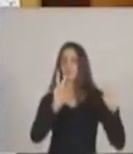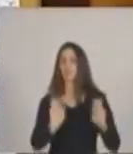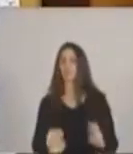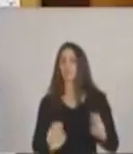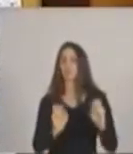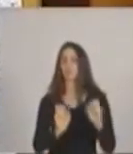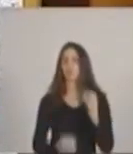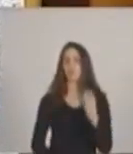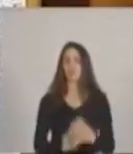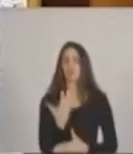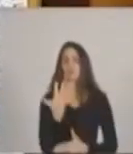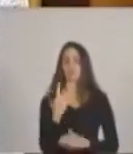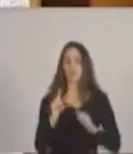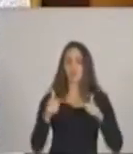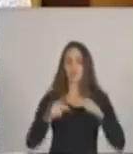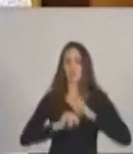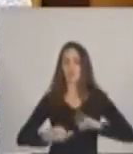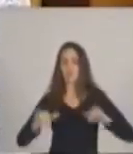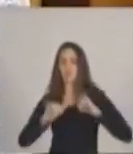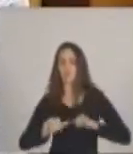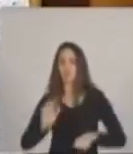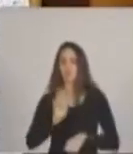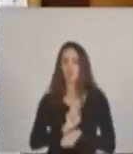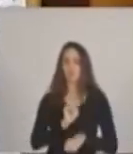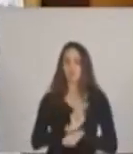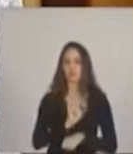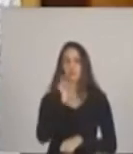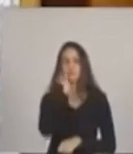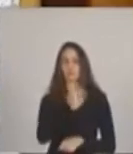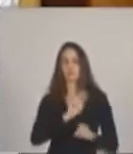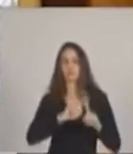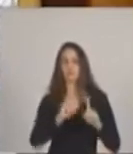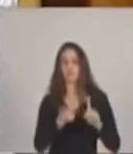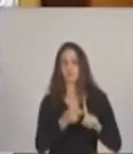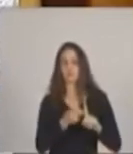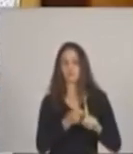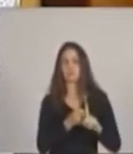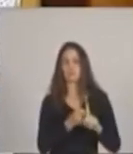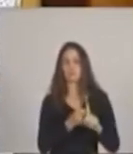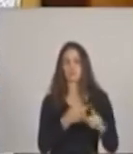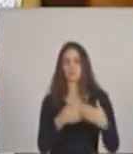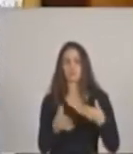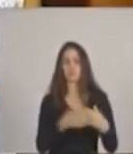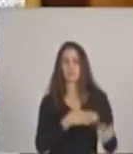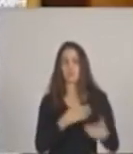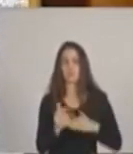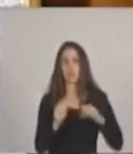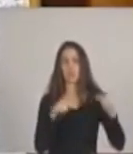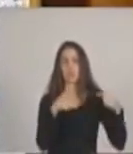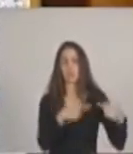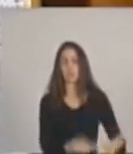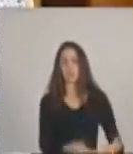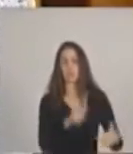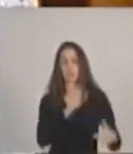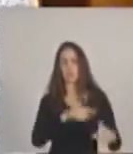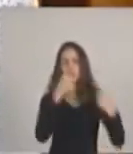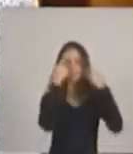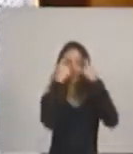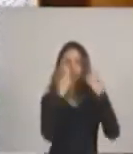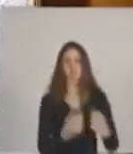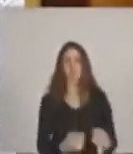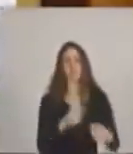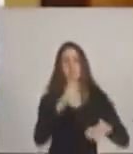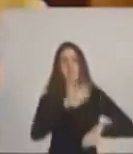implantação de medidas informativas e protetivas à gestante e à parturiente contra quaisquer tipo de atos caracterizados como violências